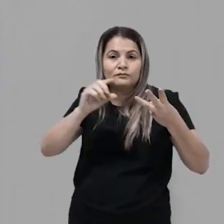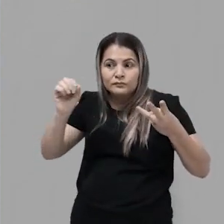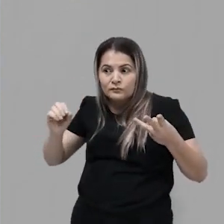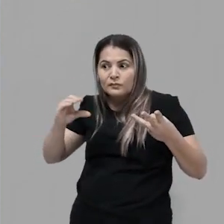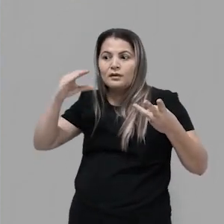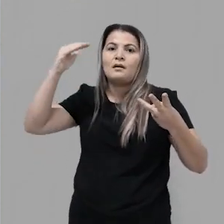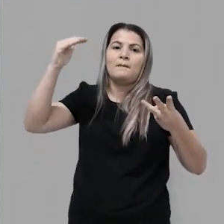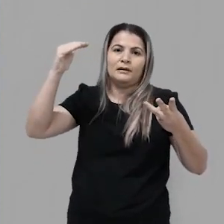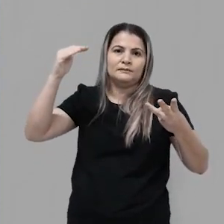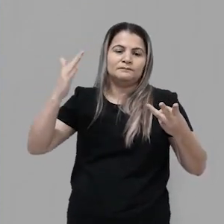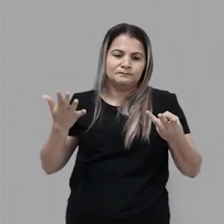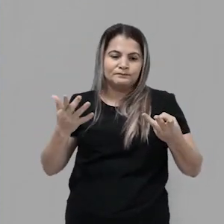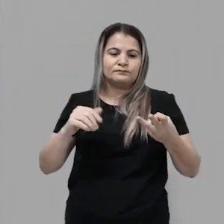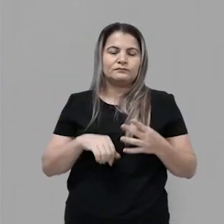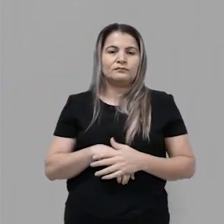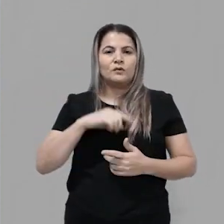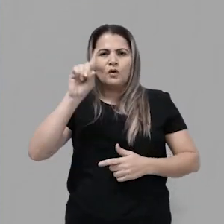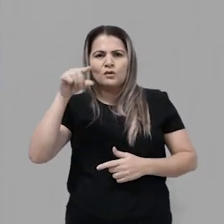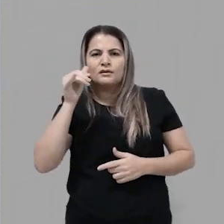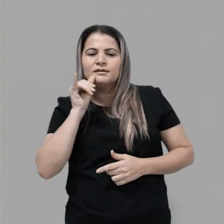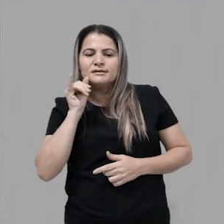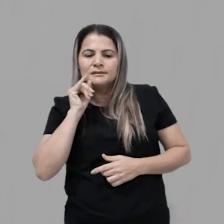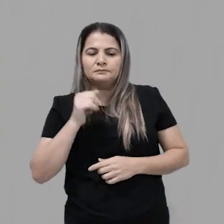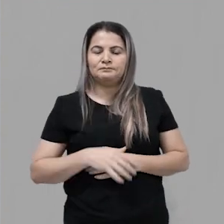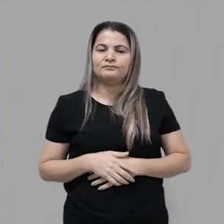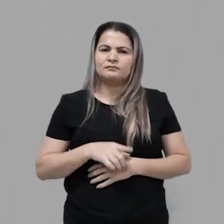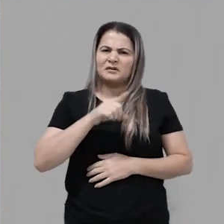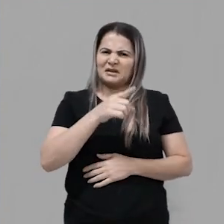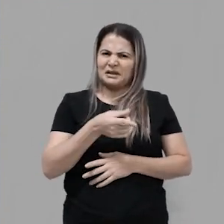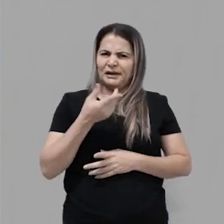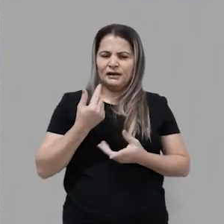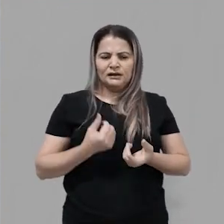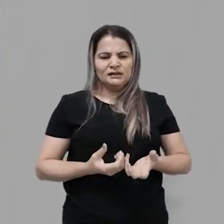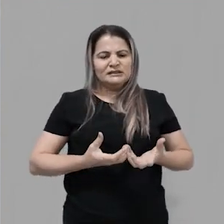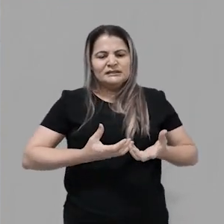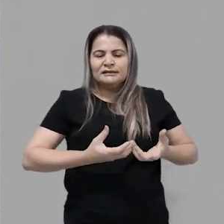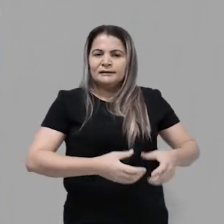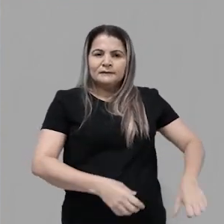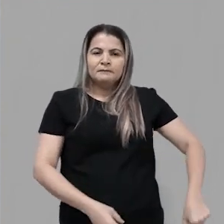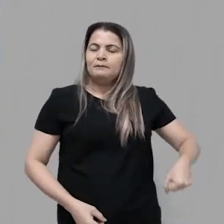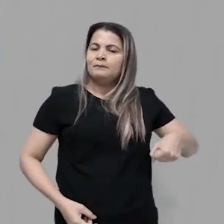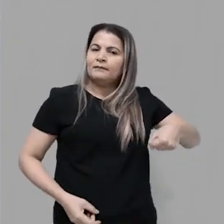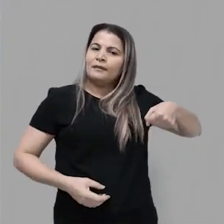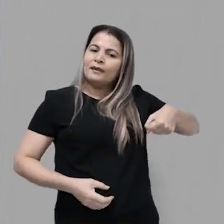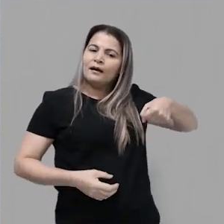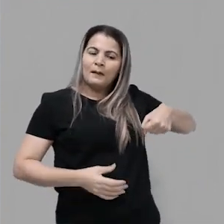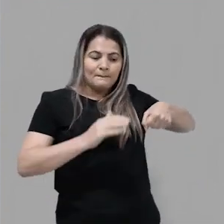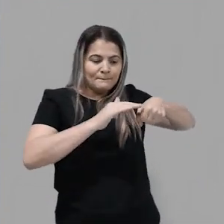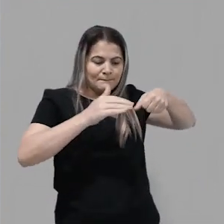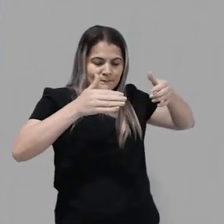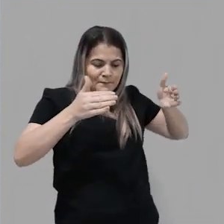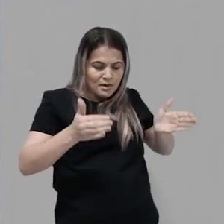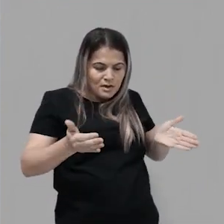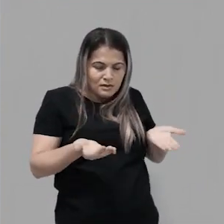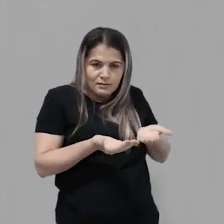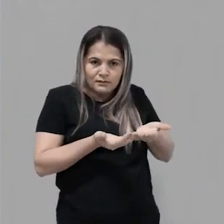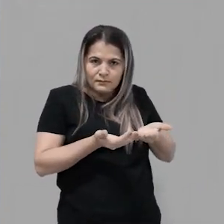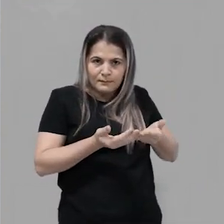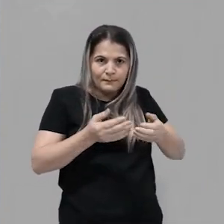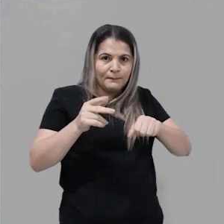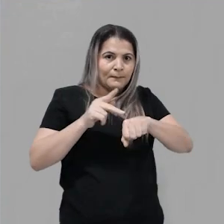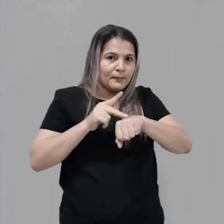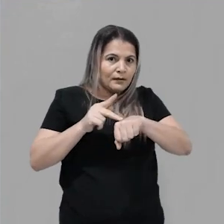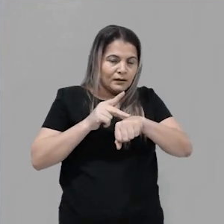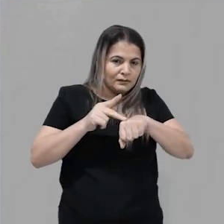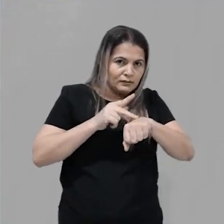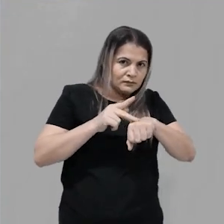Outro exemplo, ele carrega uma pequena maleta preta de couro.